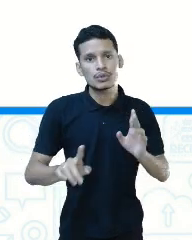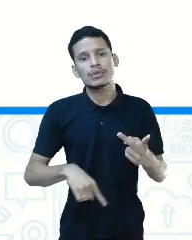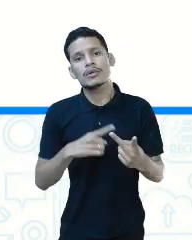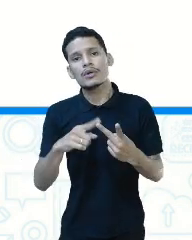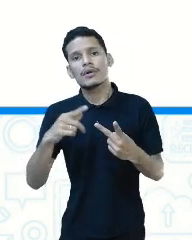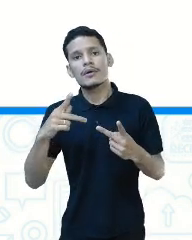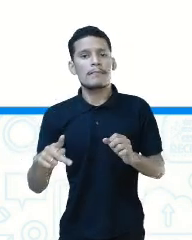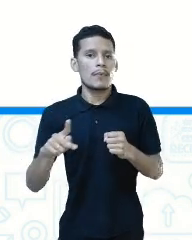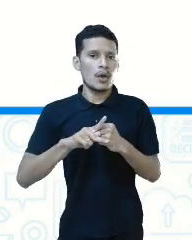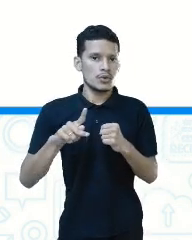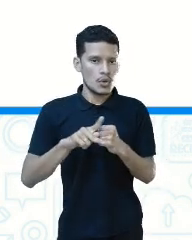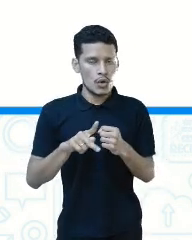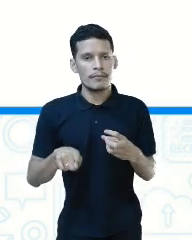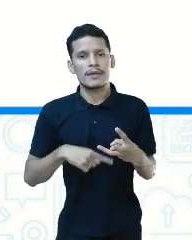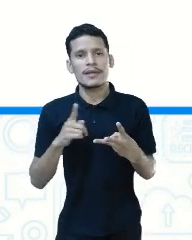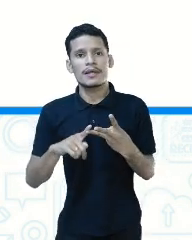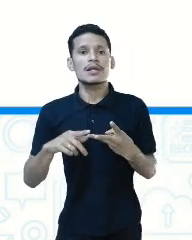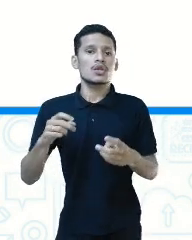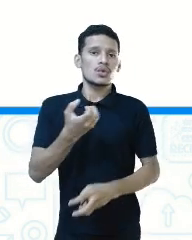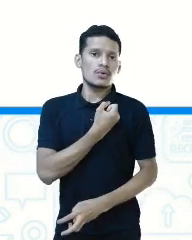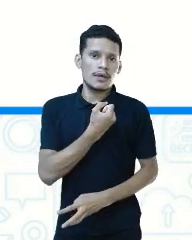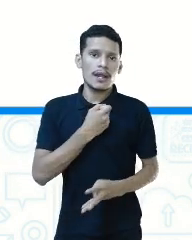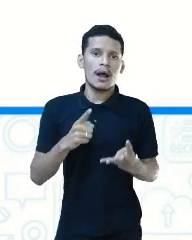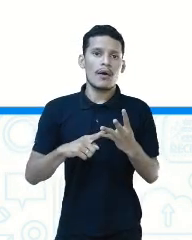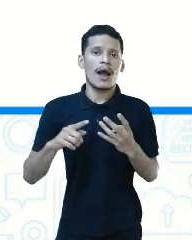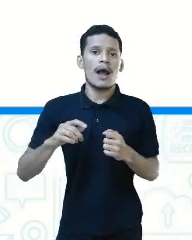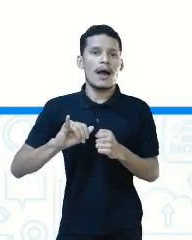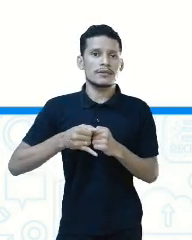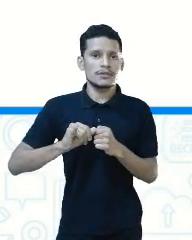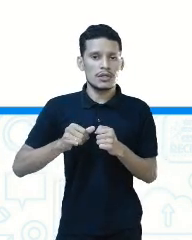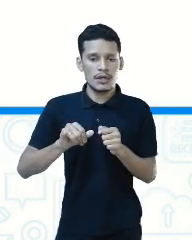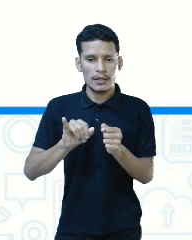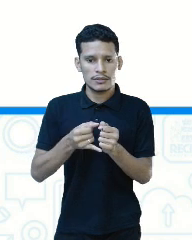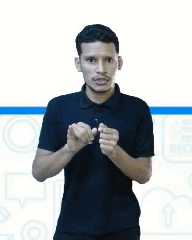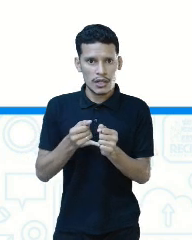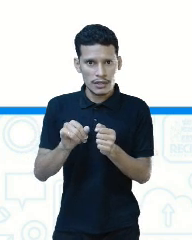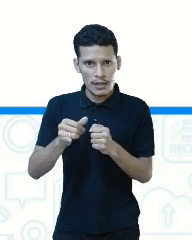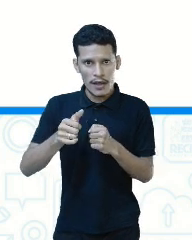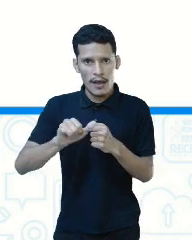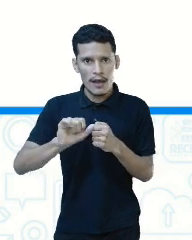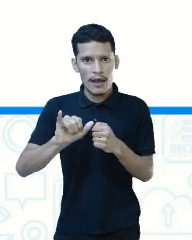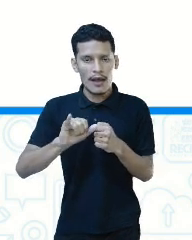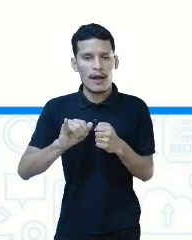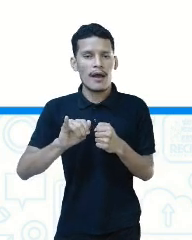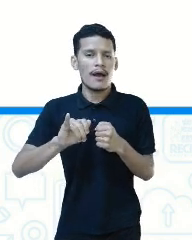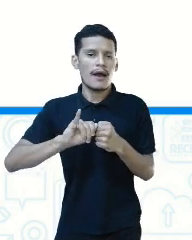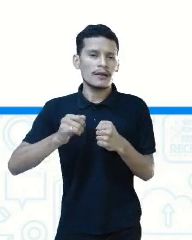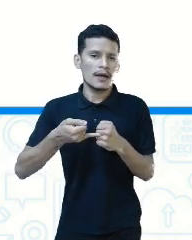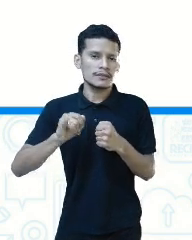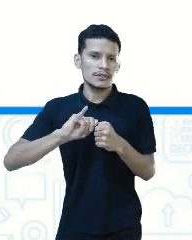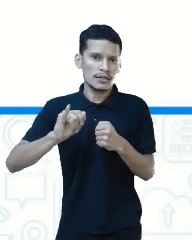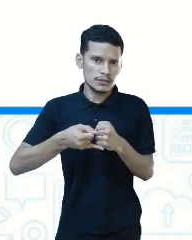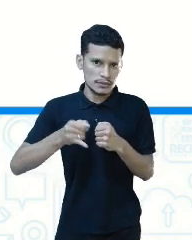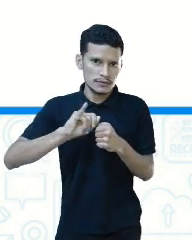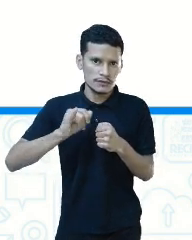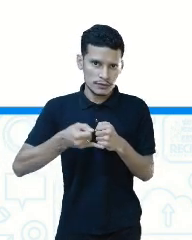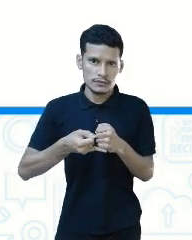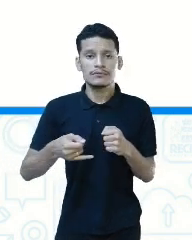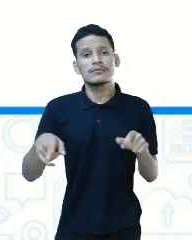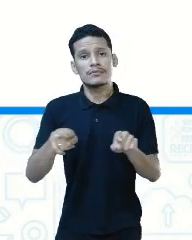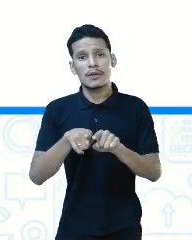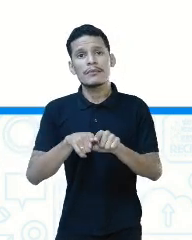o numeral, o adjetivo, mas também ele vai combinar com o número. Isso significa se ele